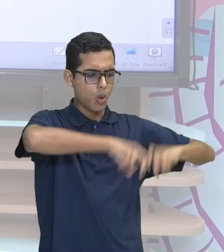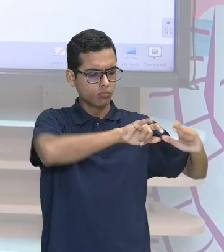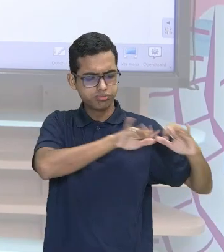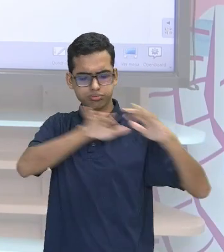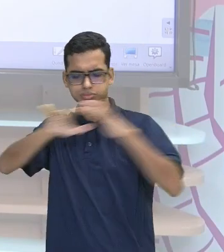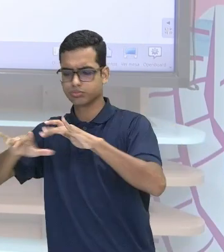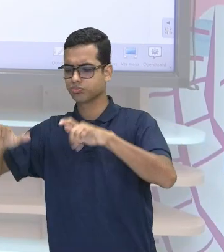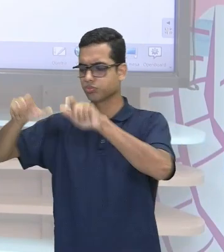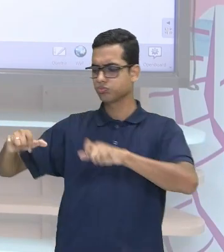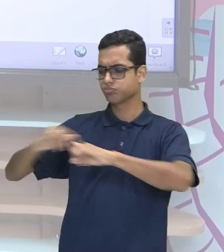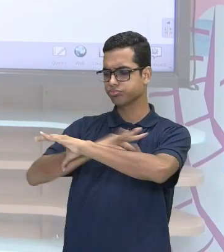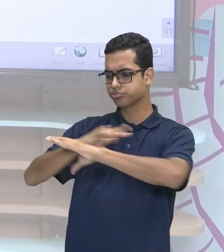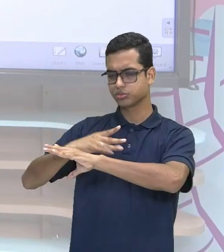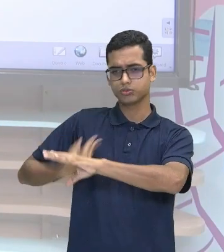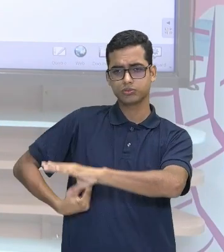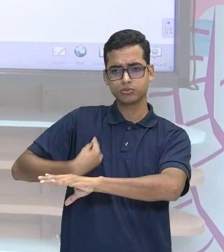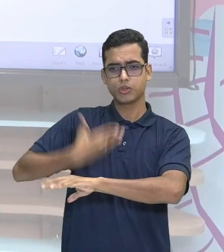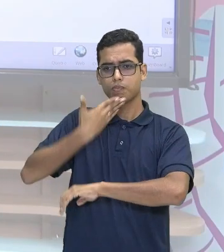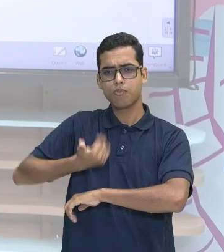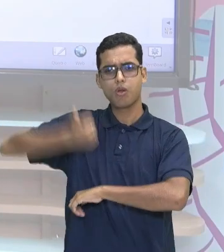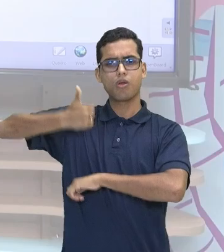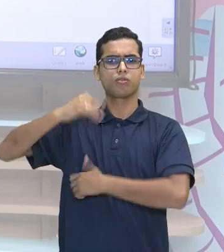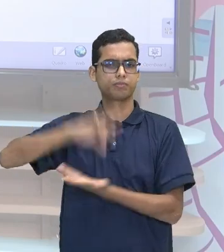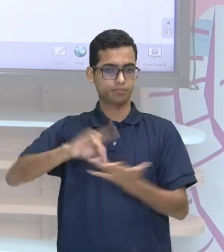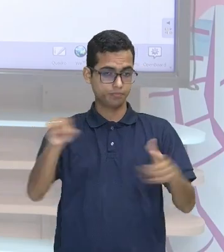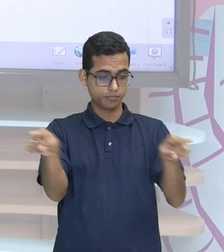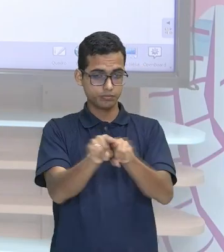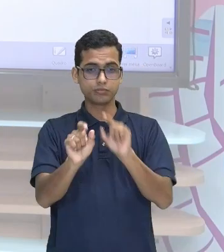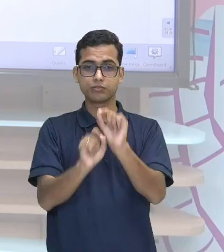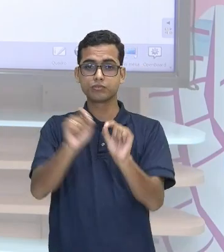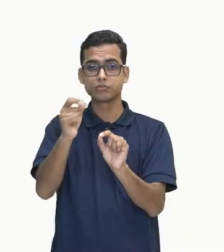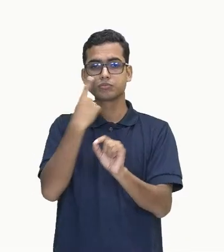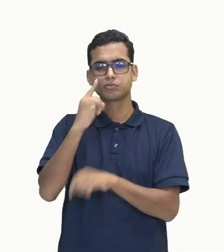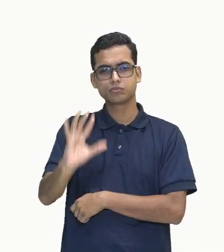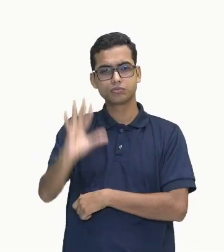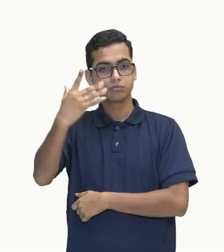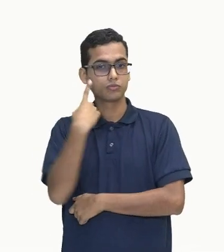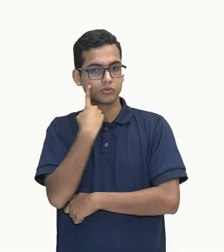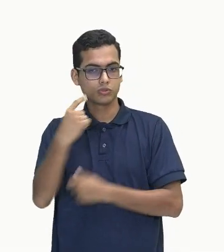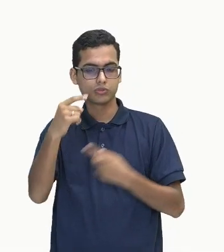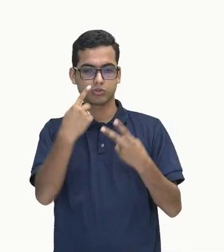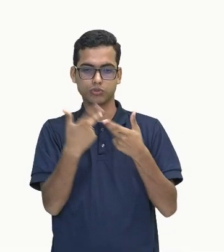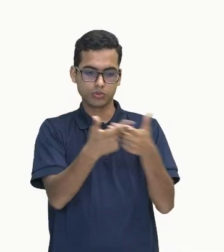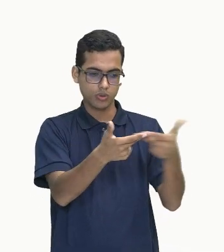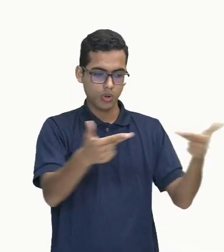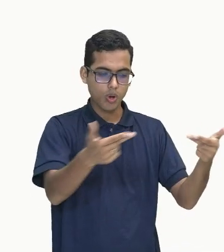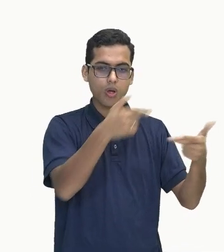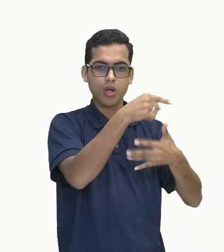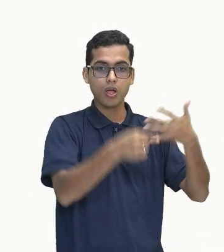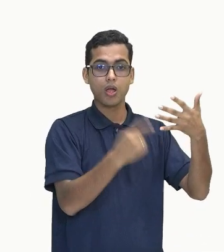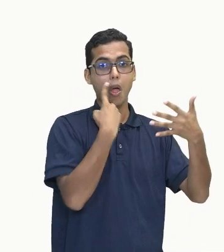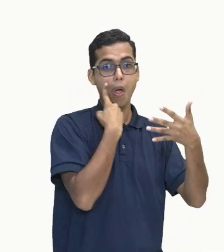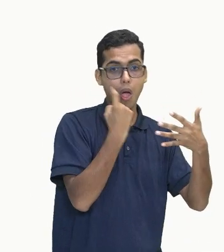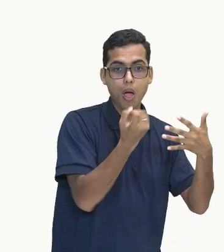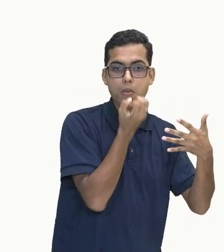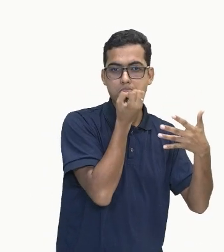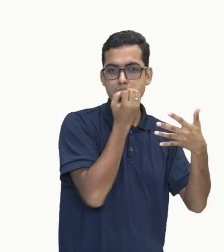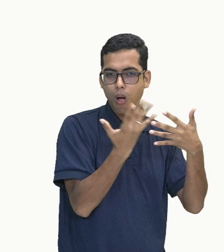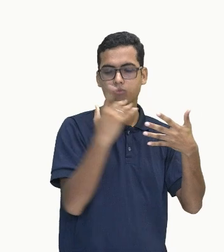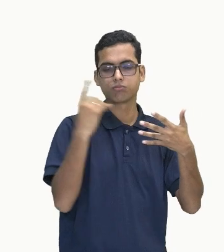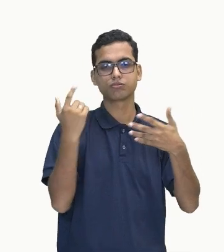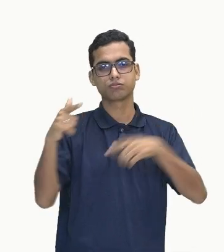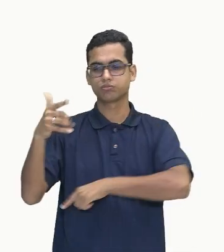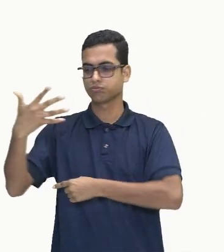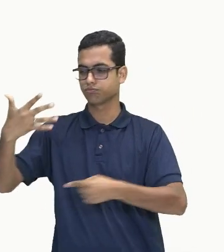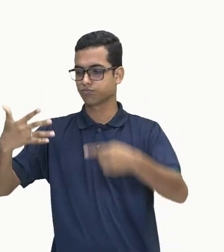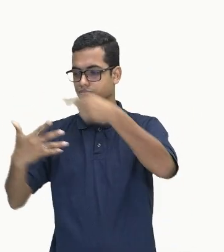de melhores condições de vida e nós chamamos isso de fatores atrativos e fatores repulsivos, né? Aí para a